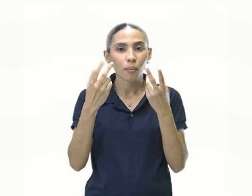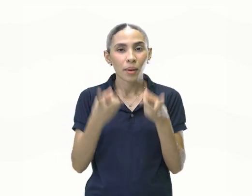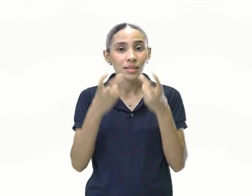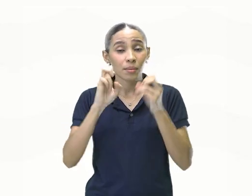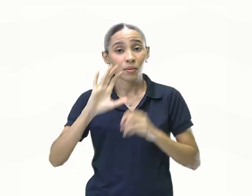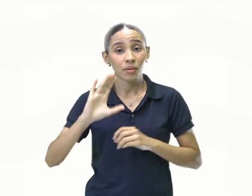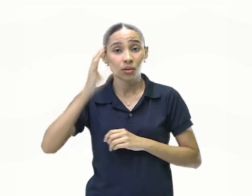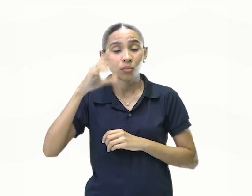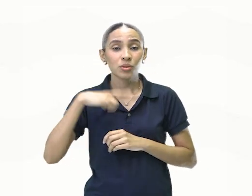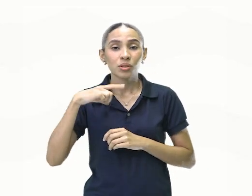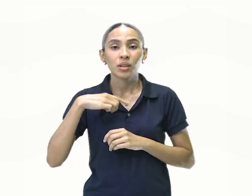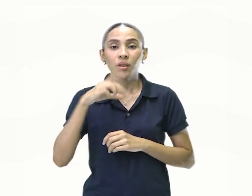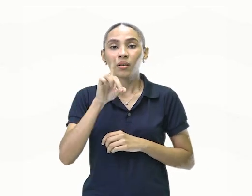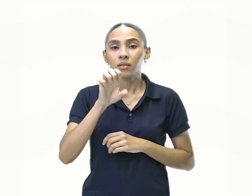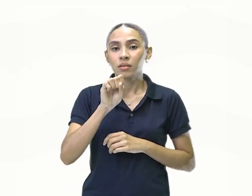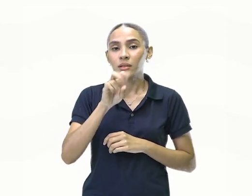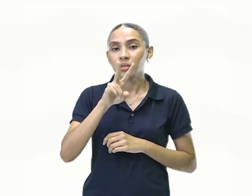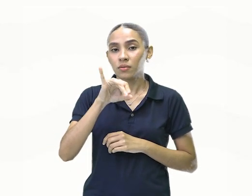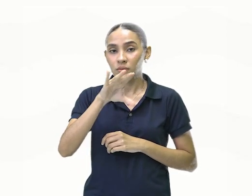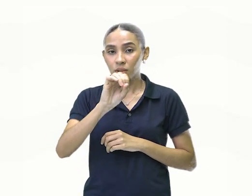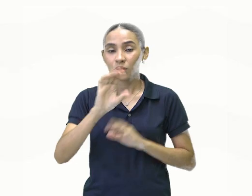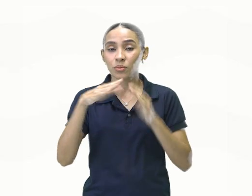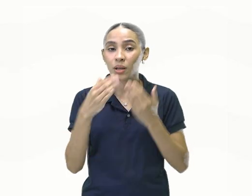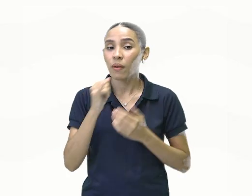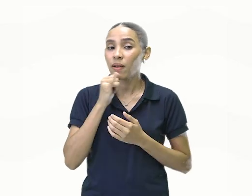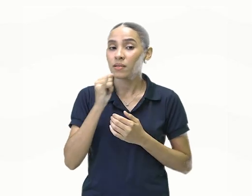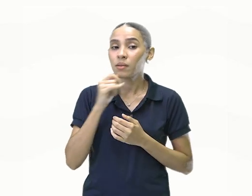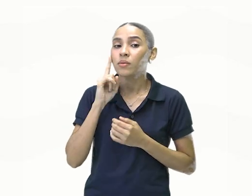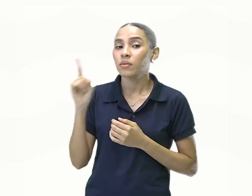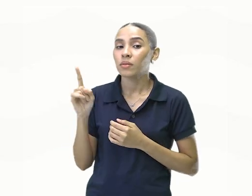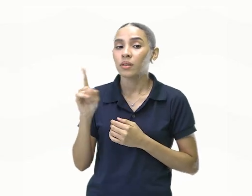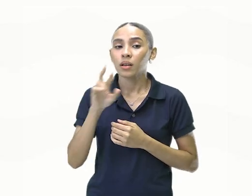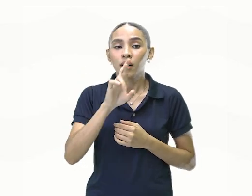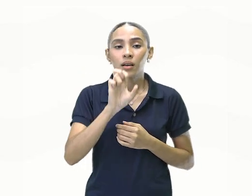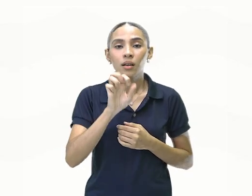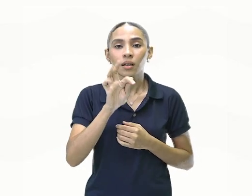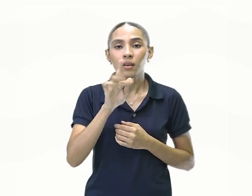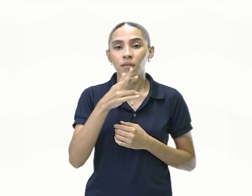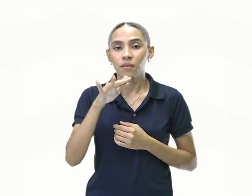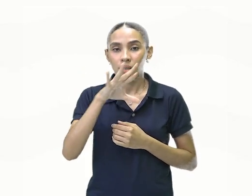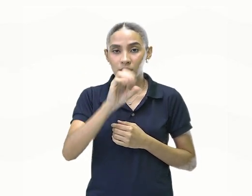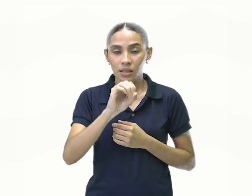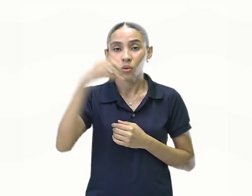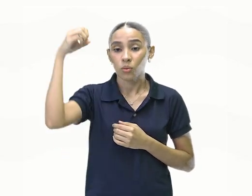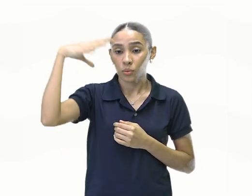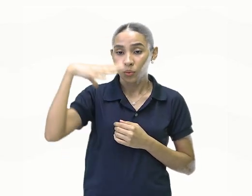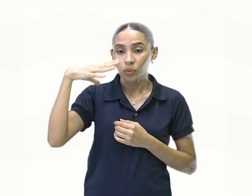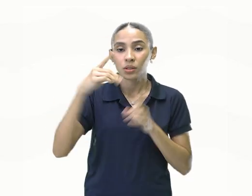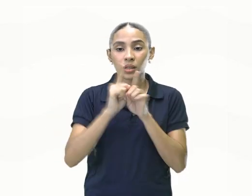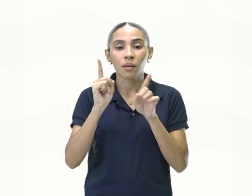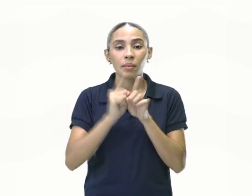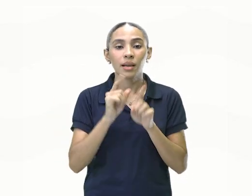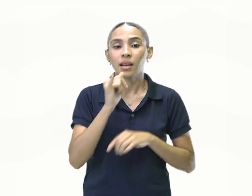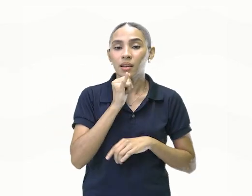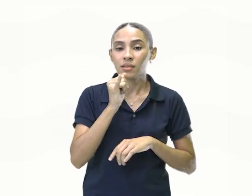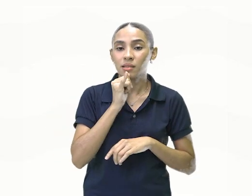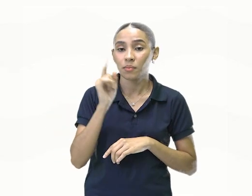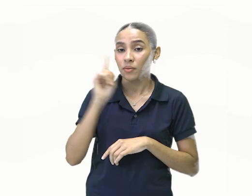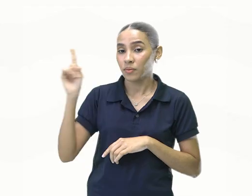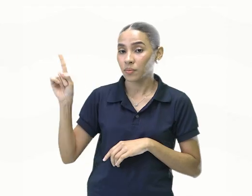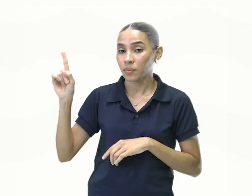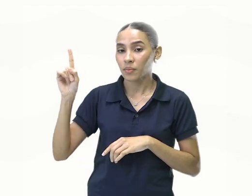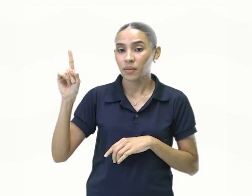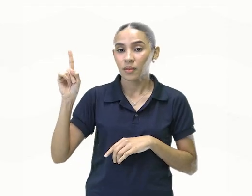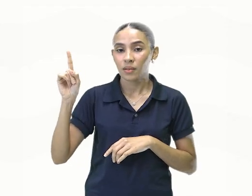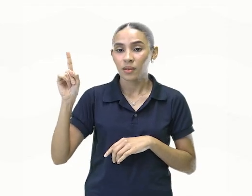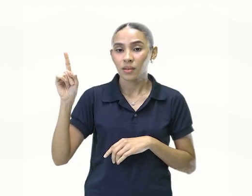vimos aí que esse fenômeno tinha um desvio. Logo, nós temos aí a refração da luz, como temos